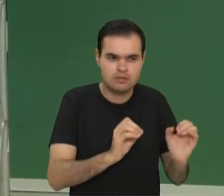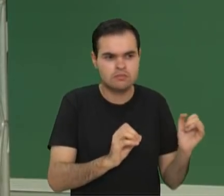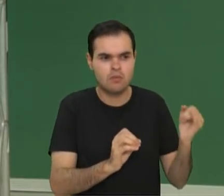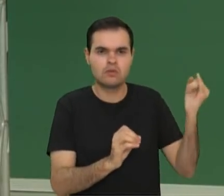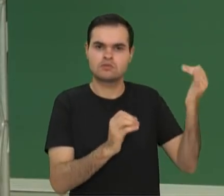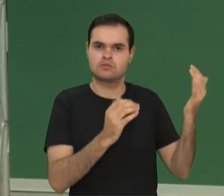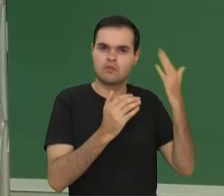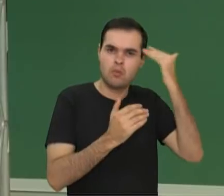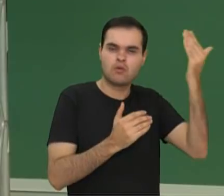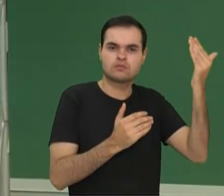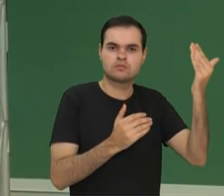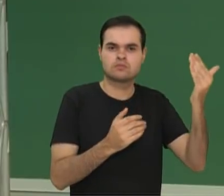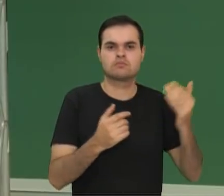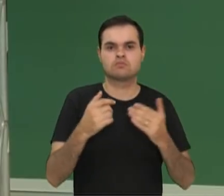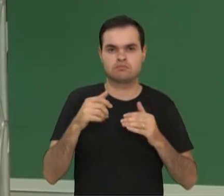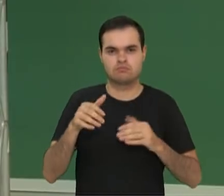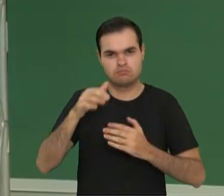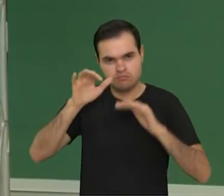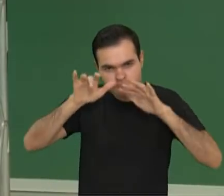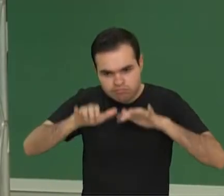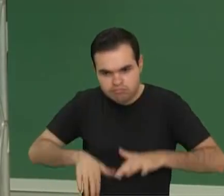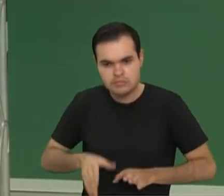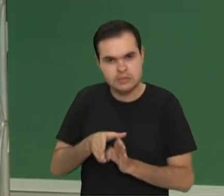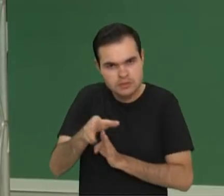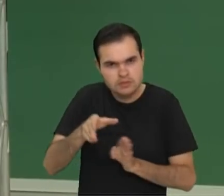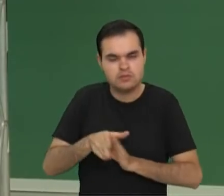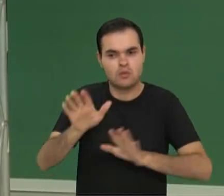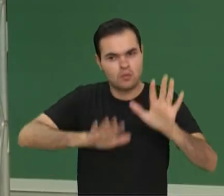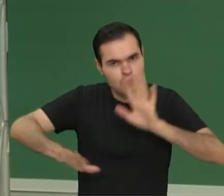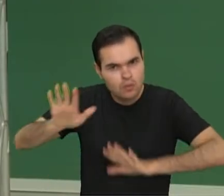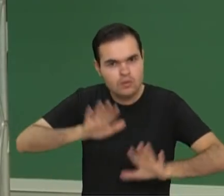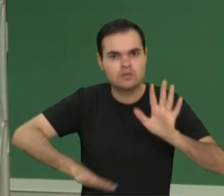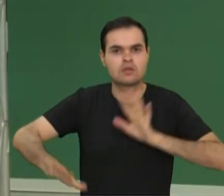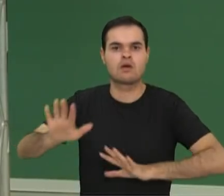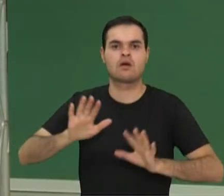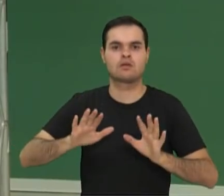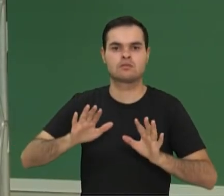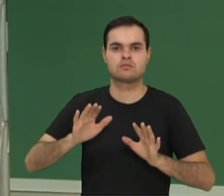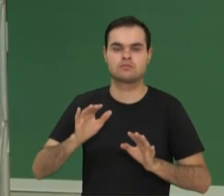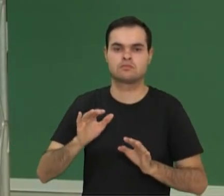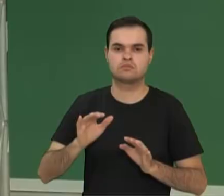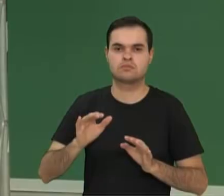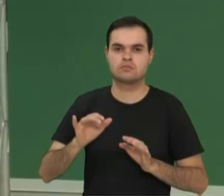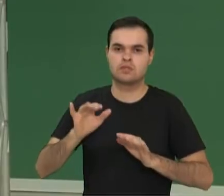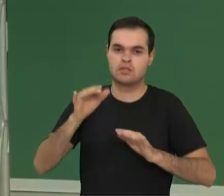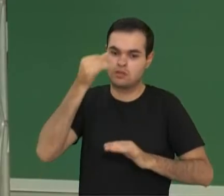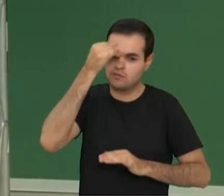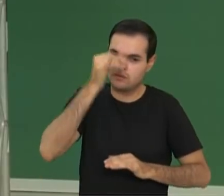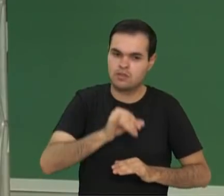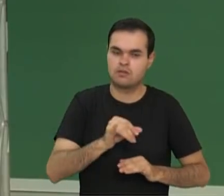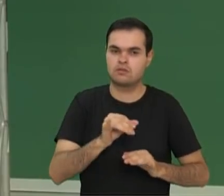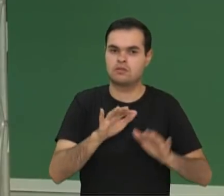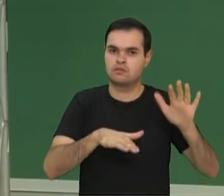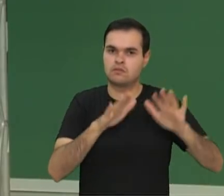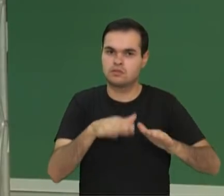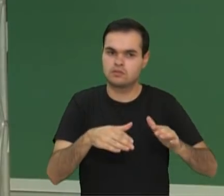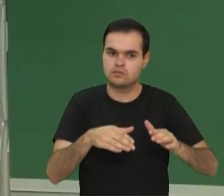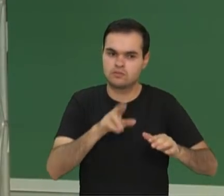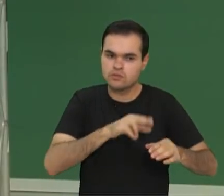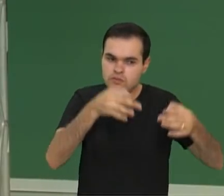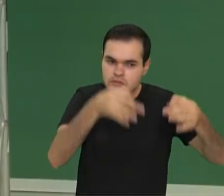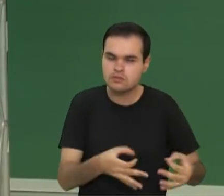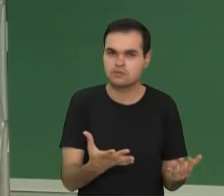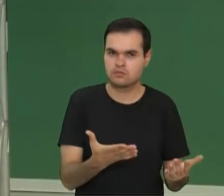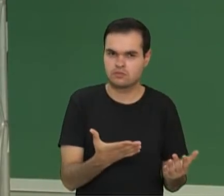preciso", também ele está advertindo, também pedindo cuidado, pedindo prevenção quanto ao uso das redes sociais,